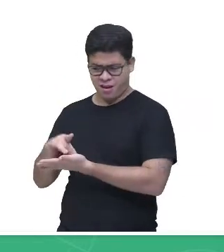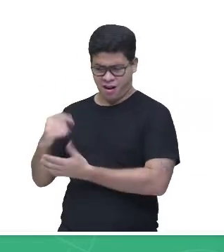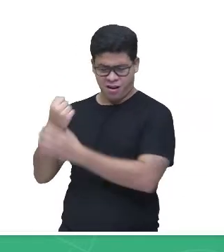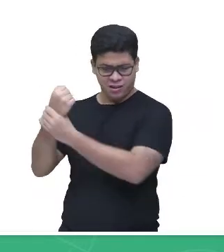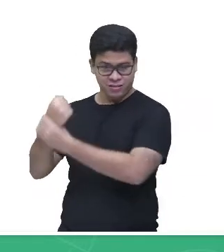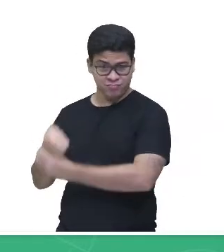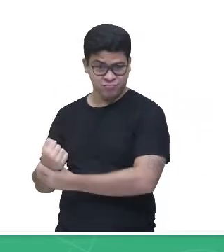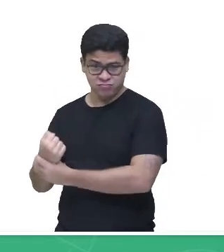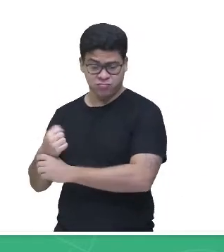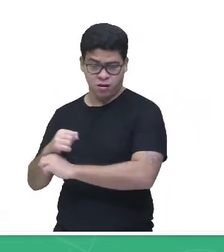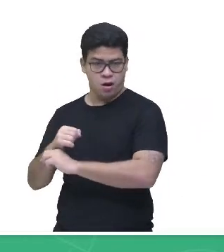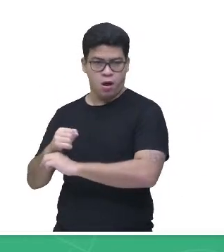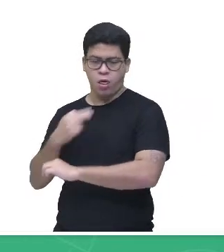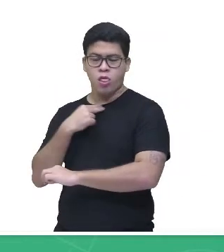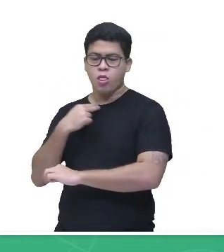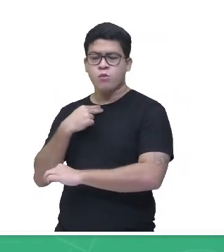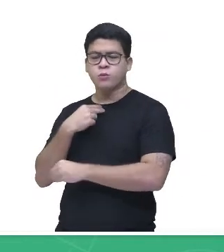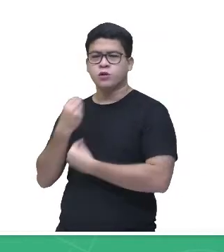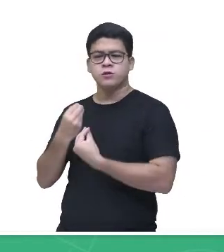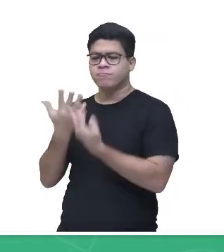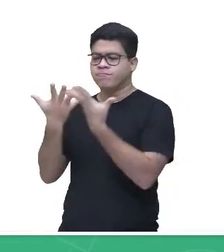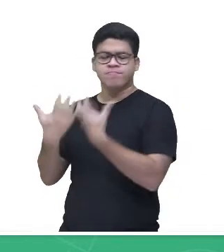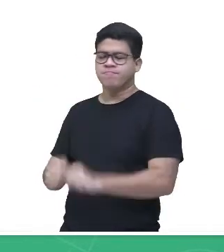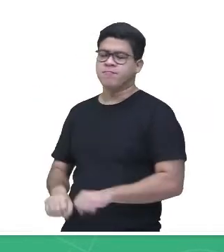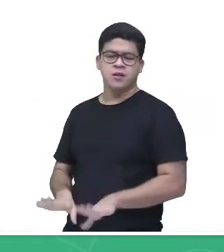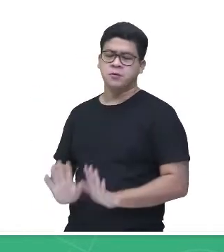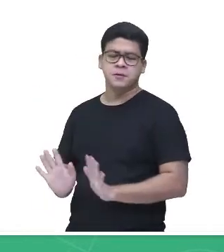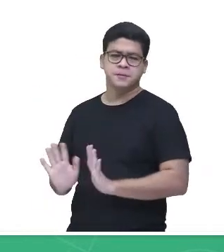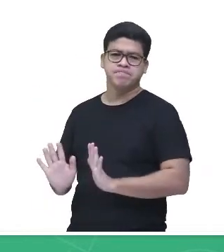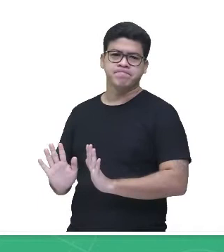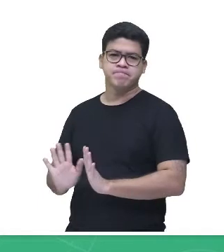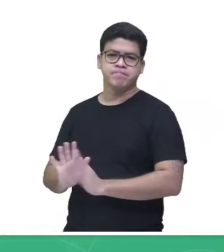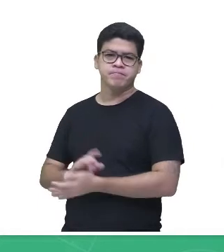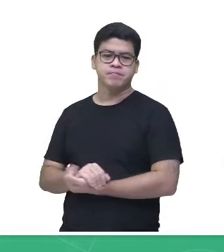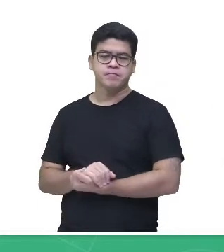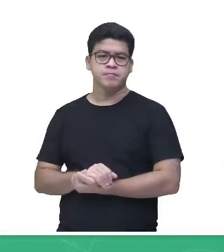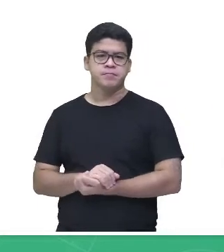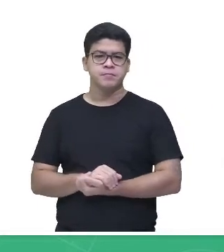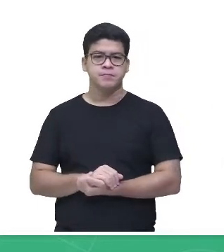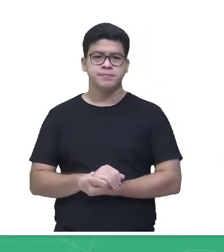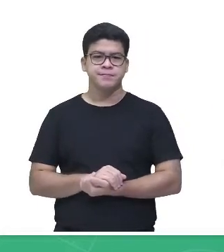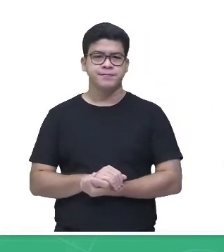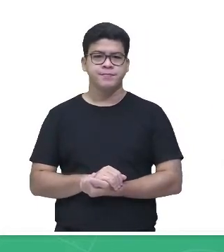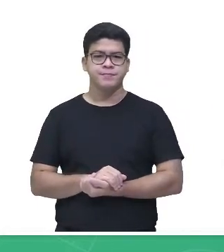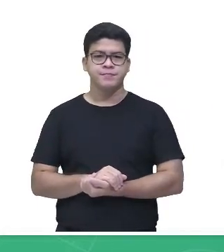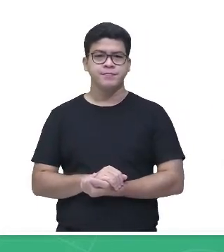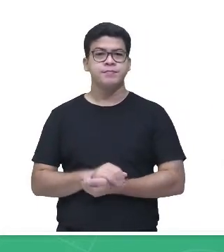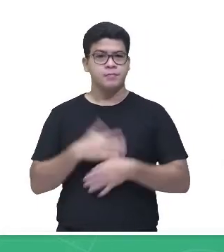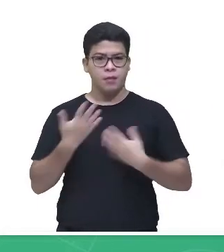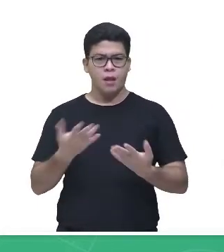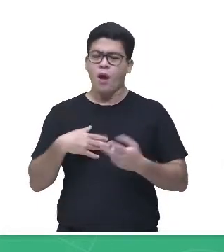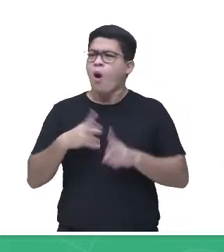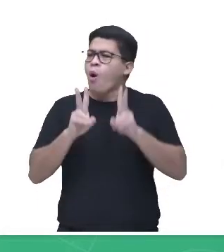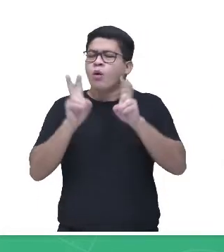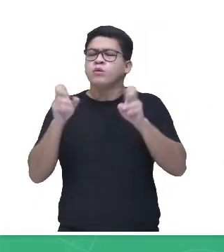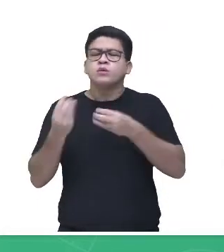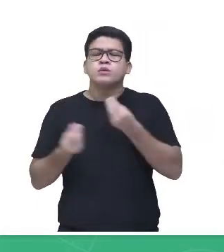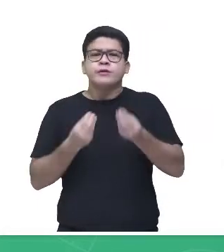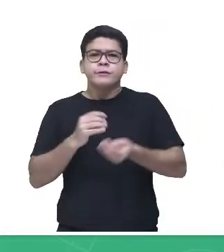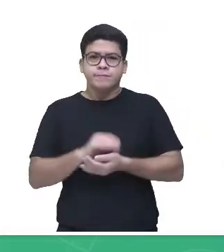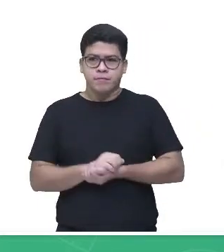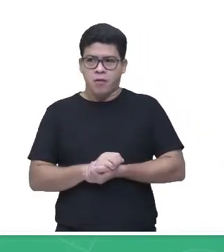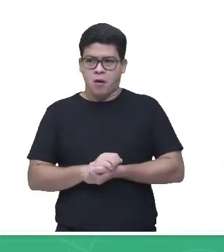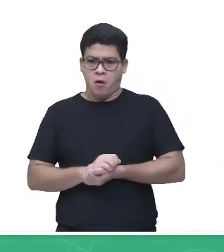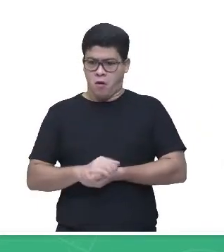dela também. Até que ponto esse rei pode exercer o seu poder sobre nós? Então quer dizer, se ele determina vamos todos